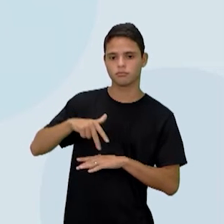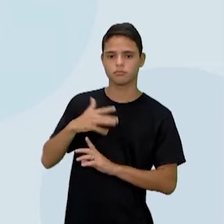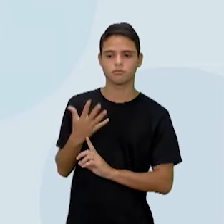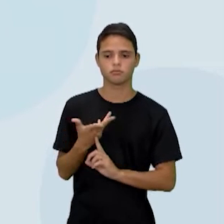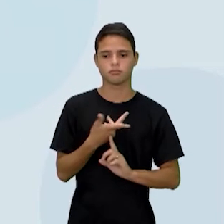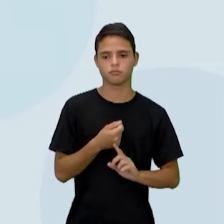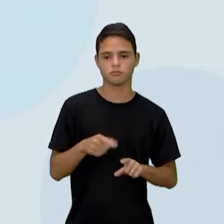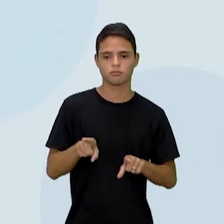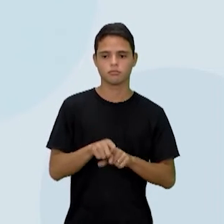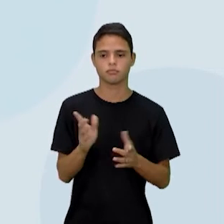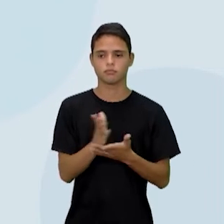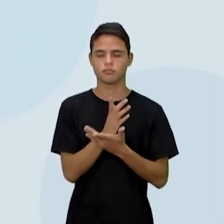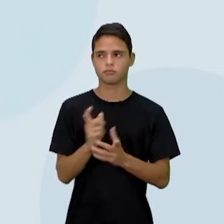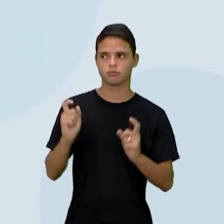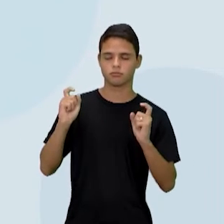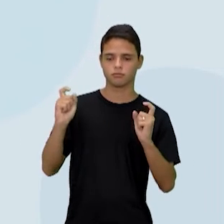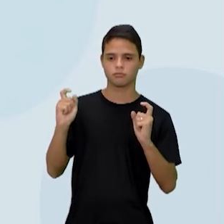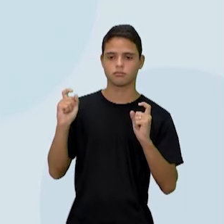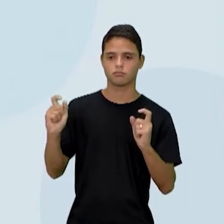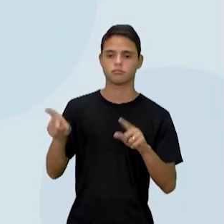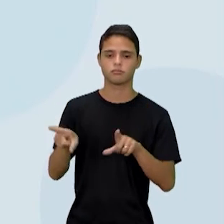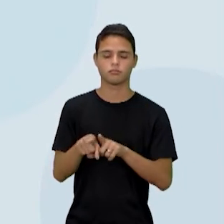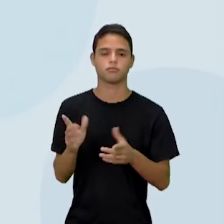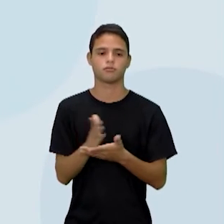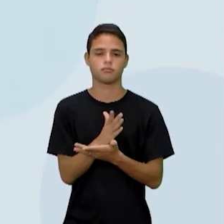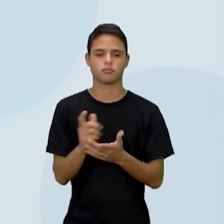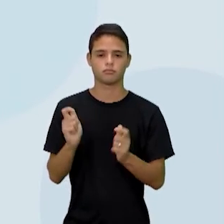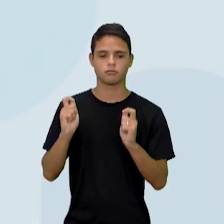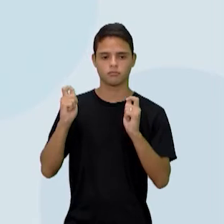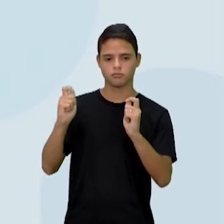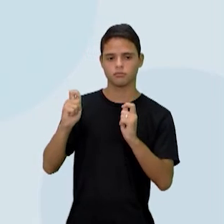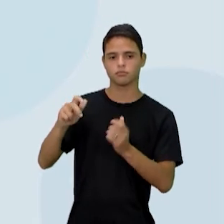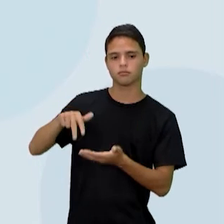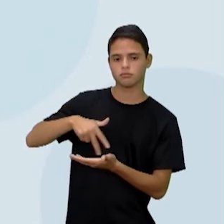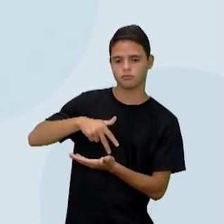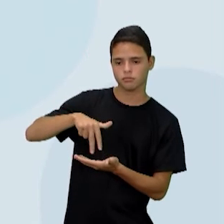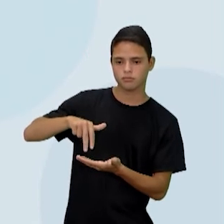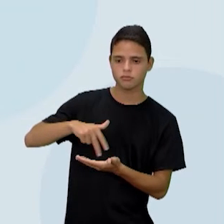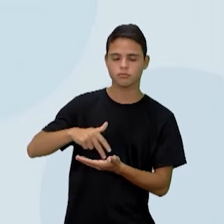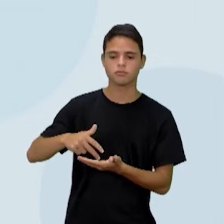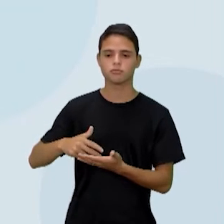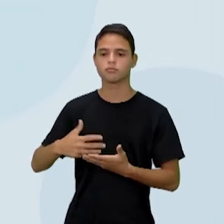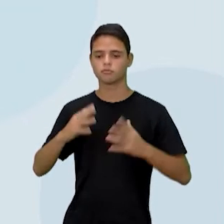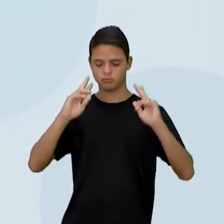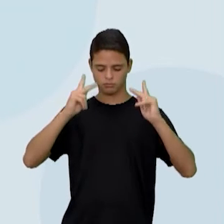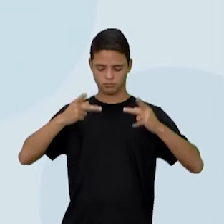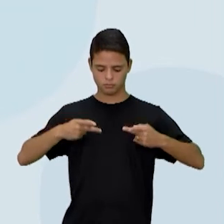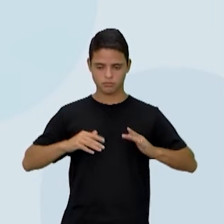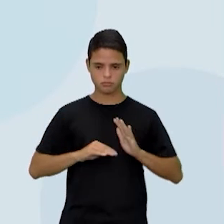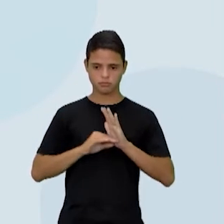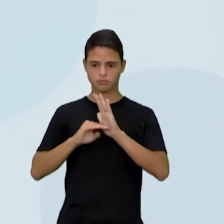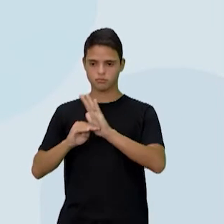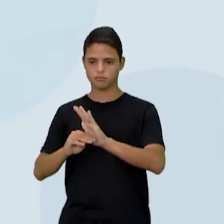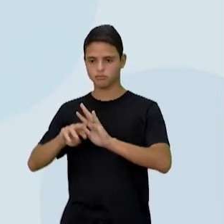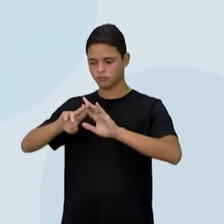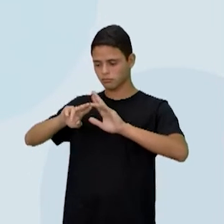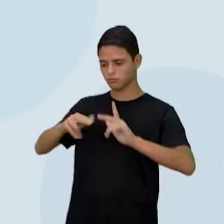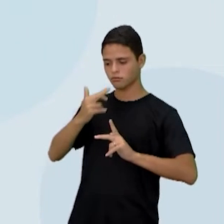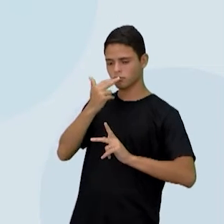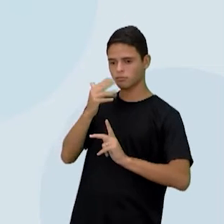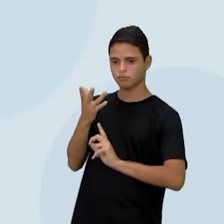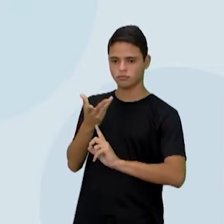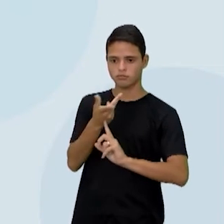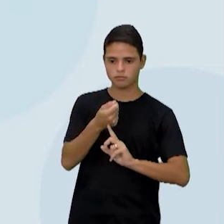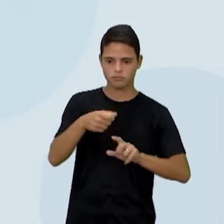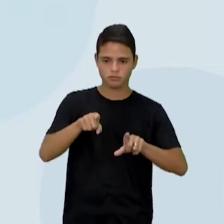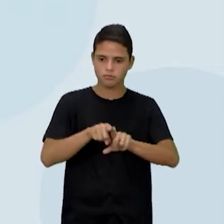as intervenções artísticas em artes visuais, as intervenções artísticas em dança, o corpo como suporte para as diversas linguagens artísticas,